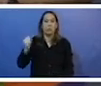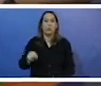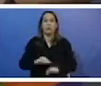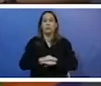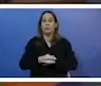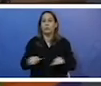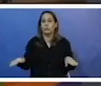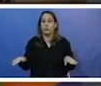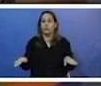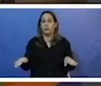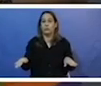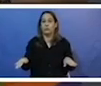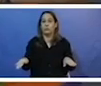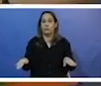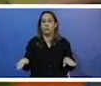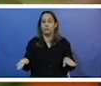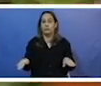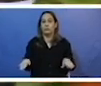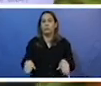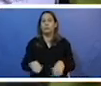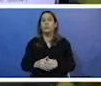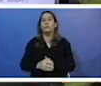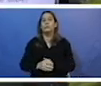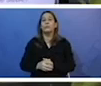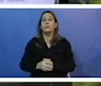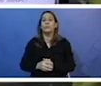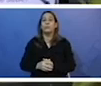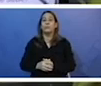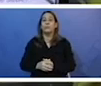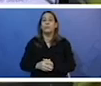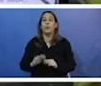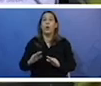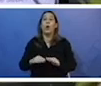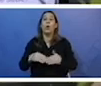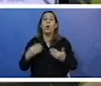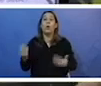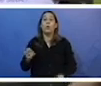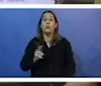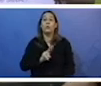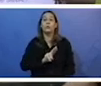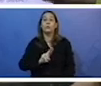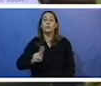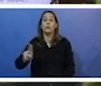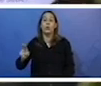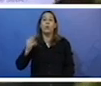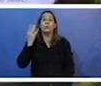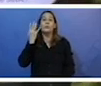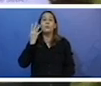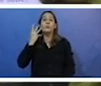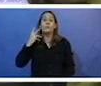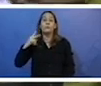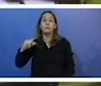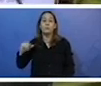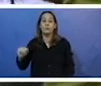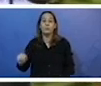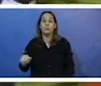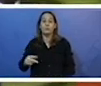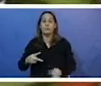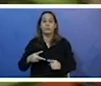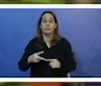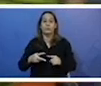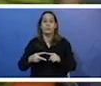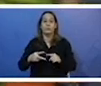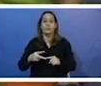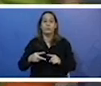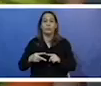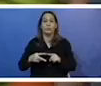quê? Porque é uma xilogravura. Qual é o nome das crianças que aparecem na capa do livro? Por